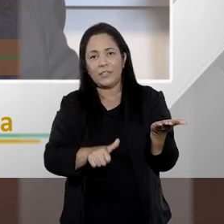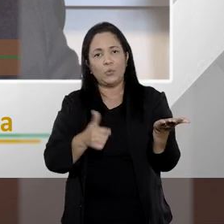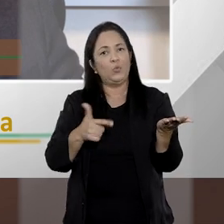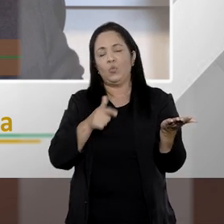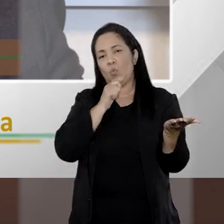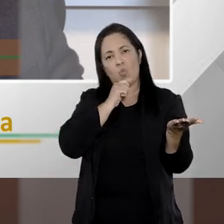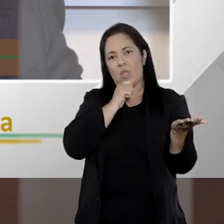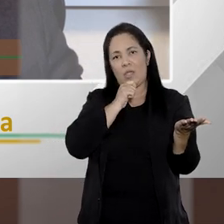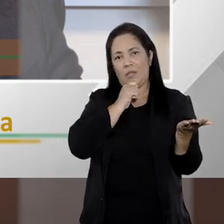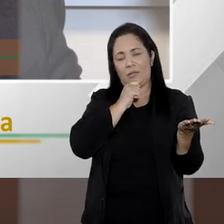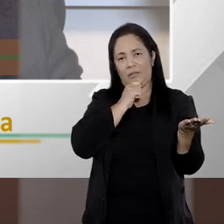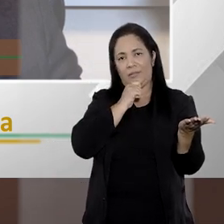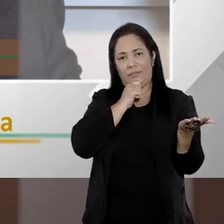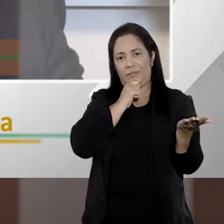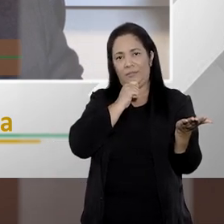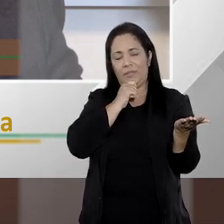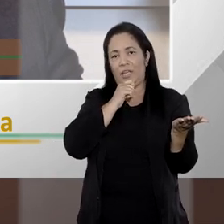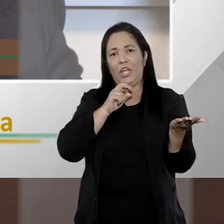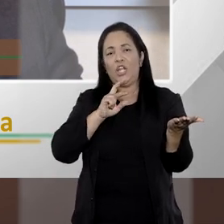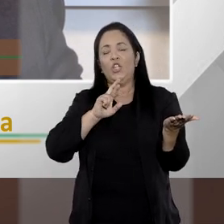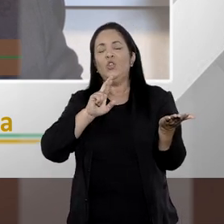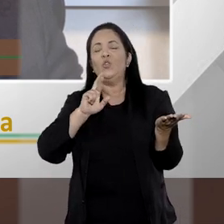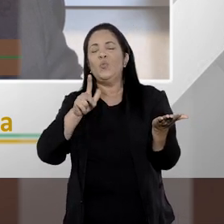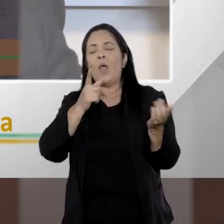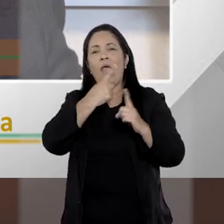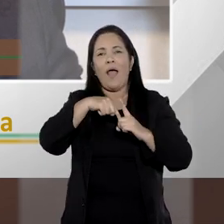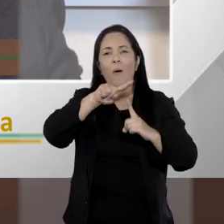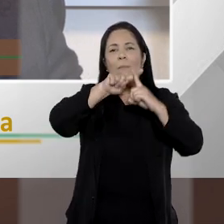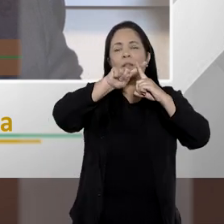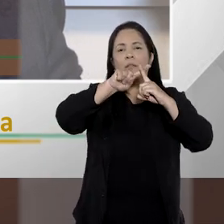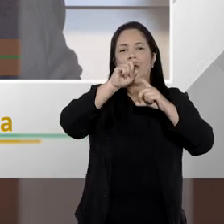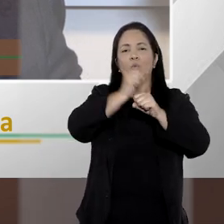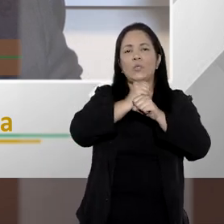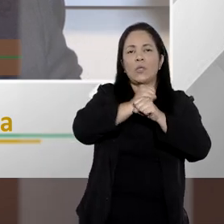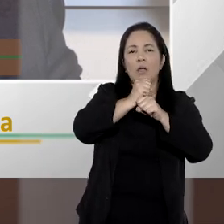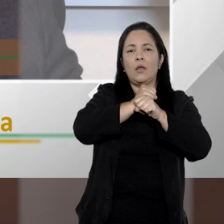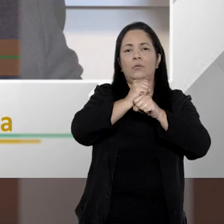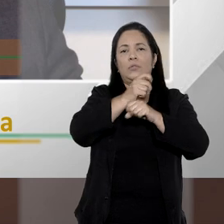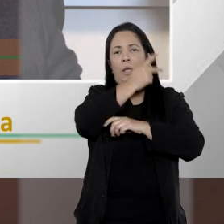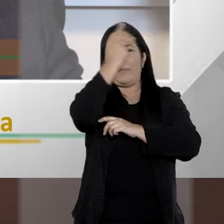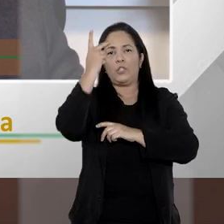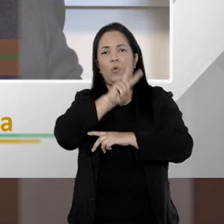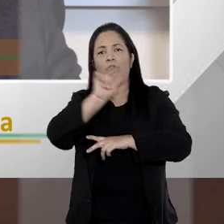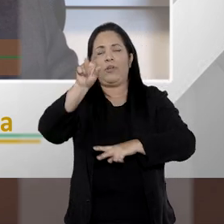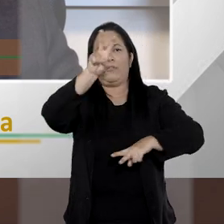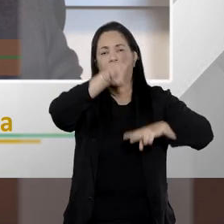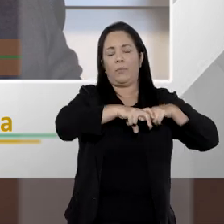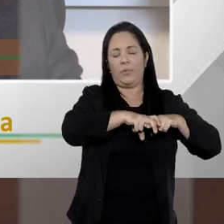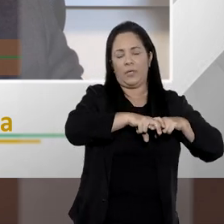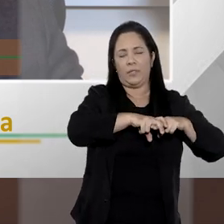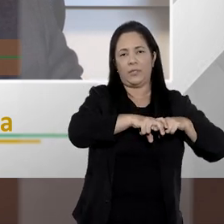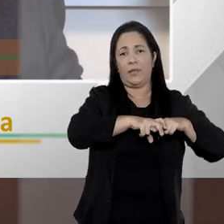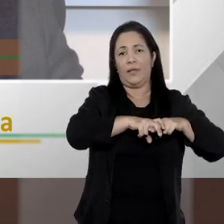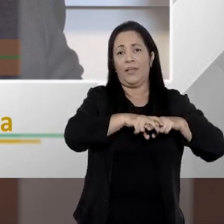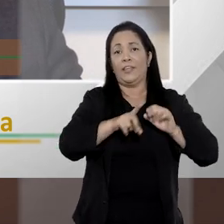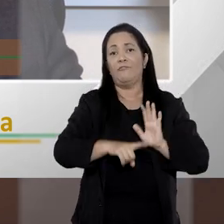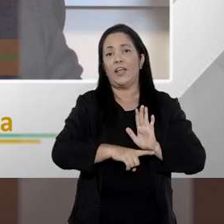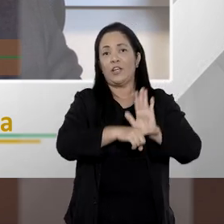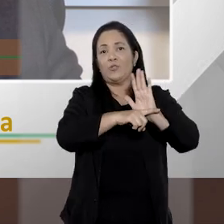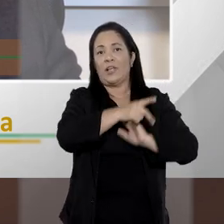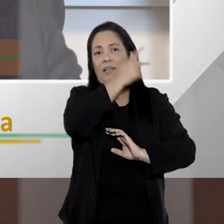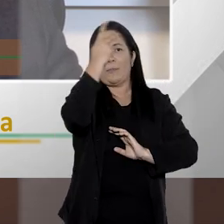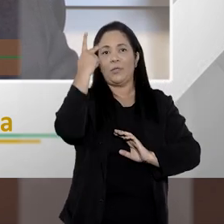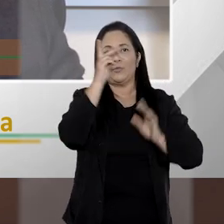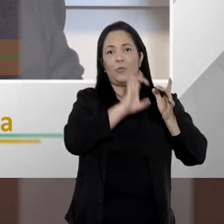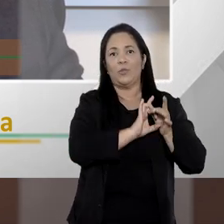na sociedade. Não é o aumento de pena, não é a retirada de benefícios da execução penal que vai fazer com que o indivíduo,